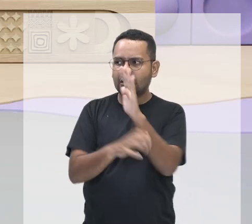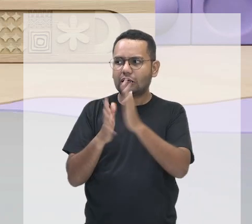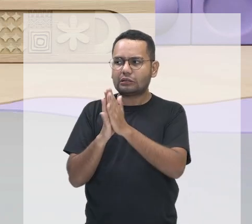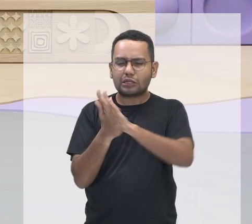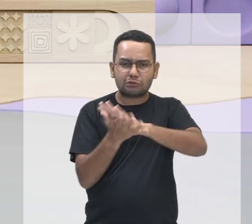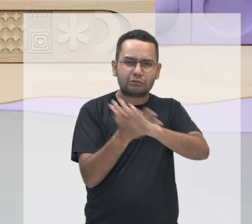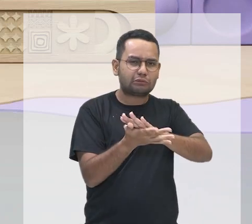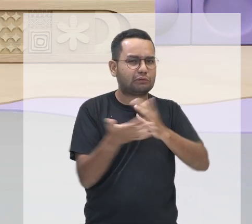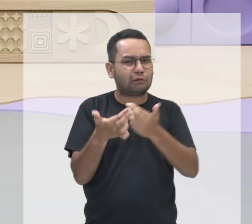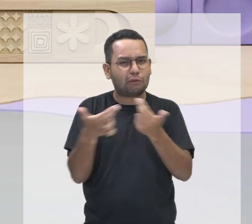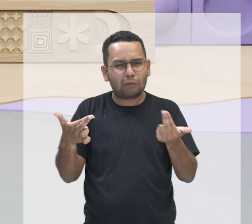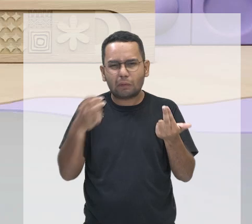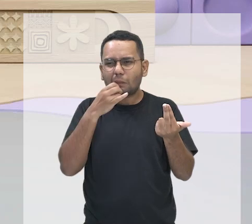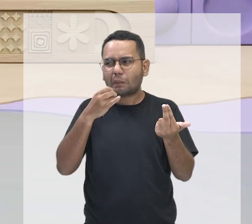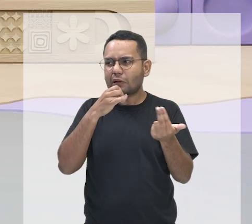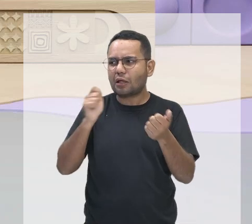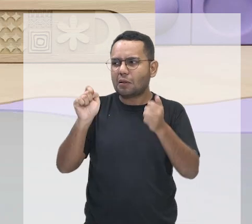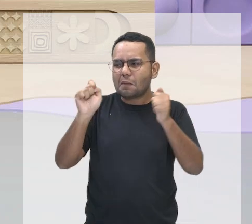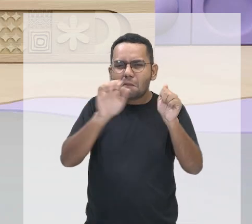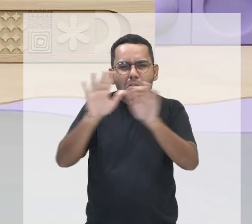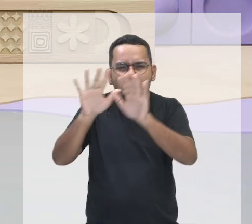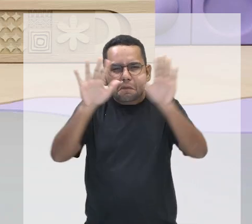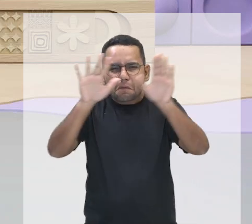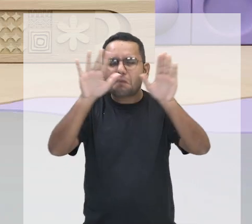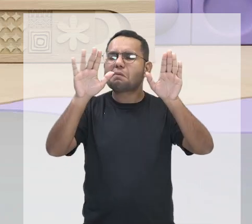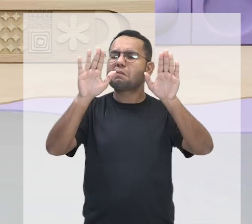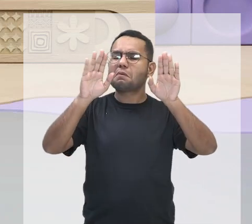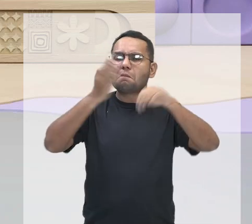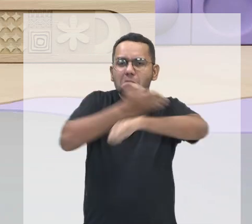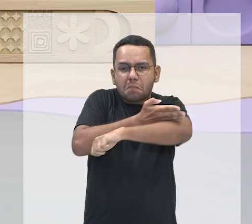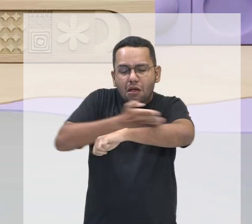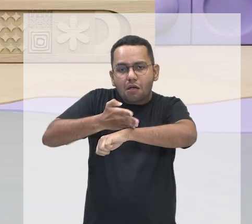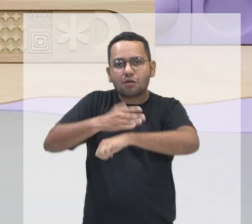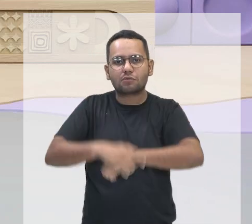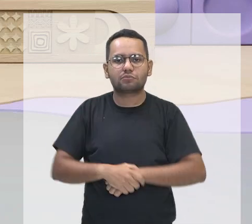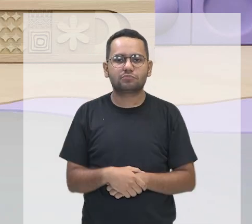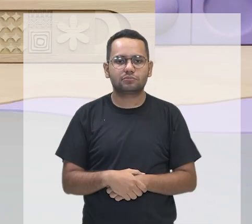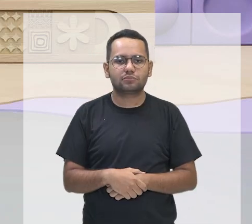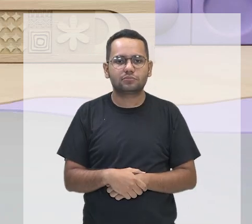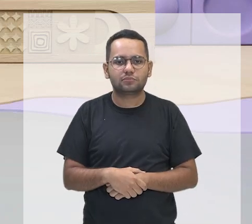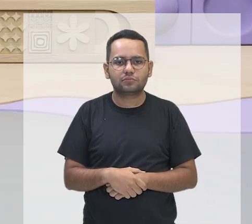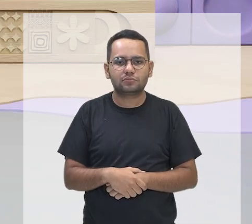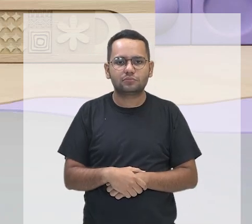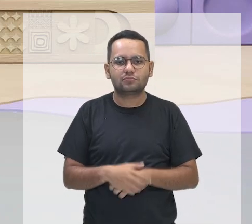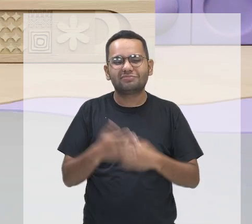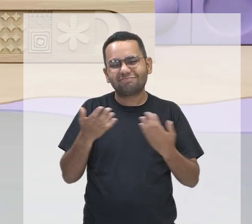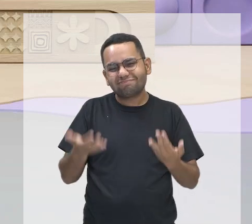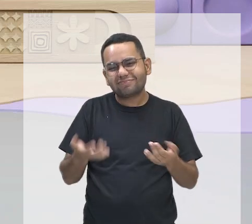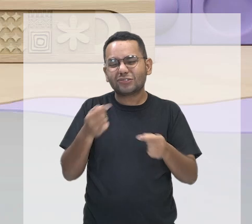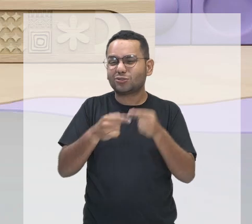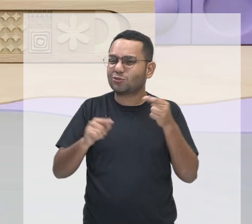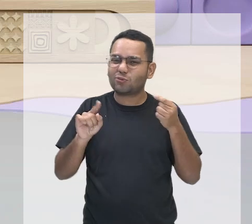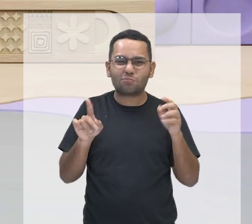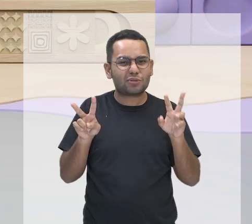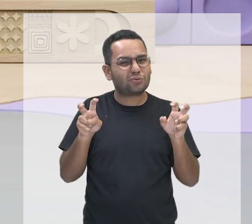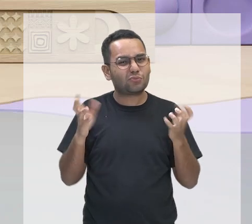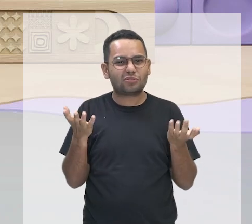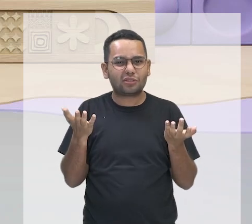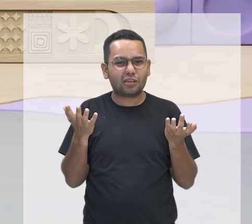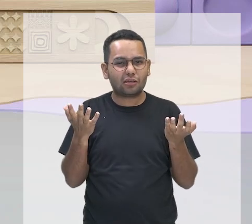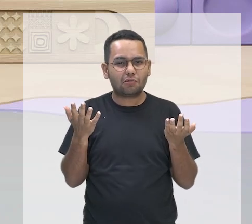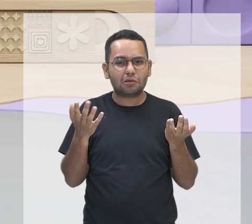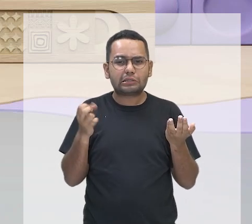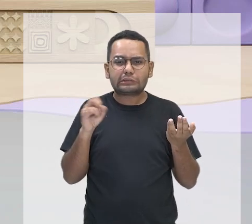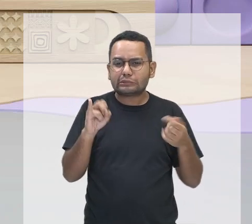todas, né? No período de seca aqui na nossa região, e é uma falta de ética quando eu não cuido do meio